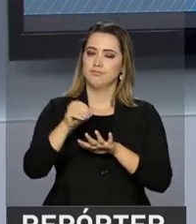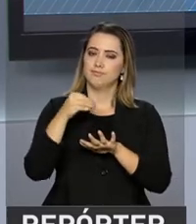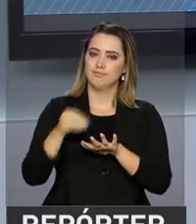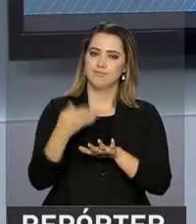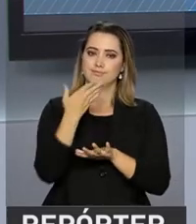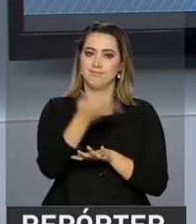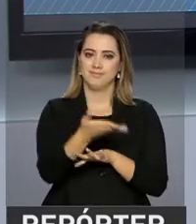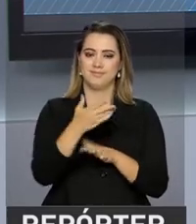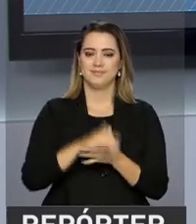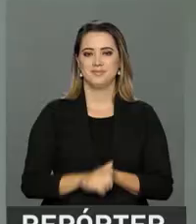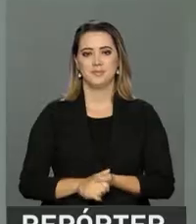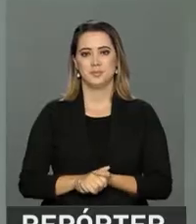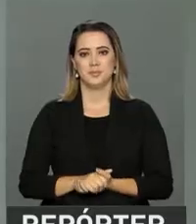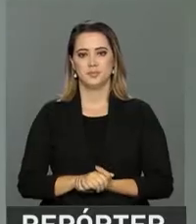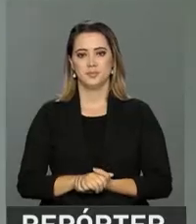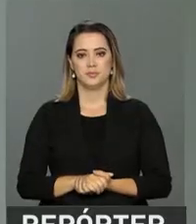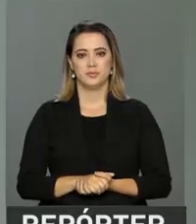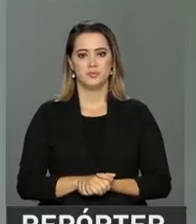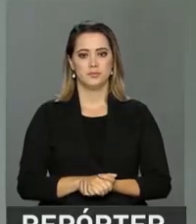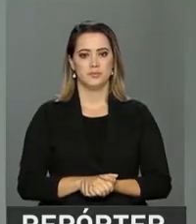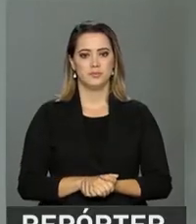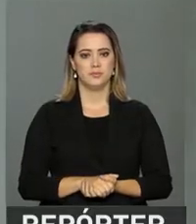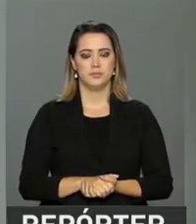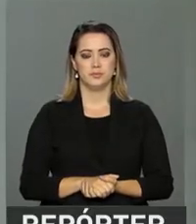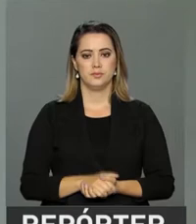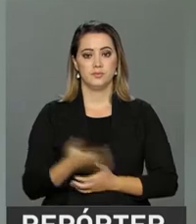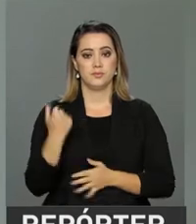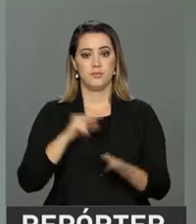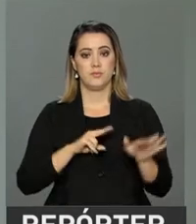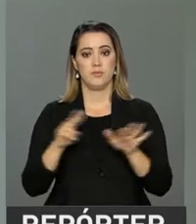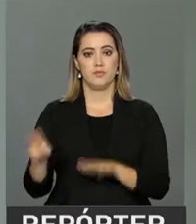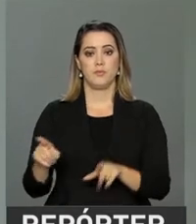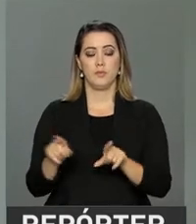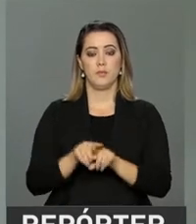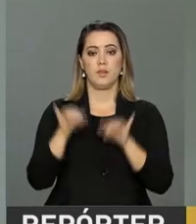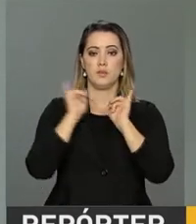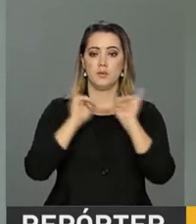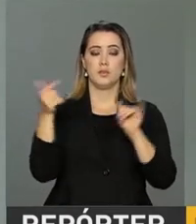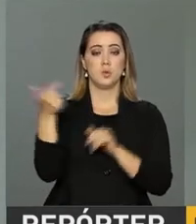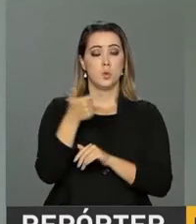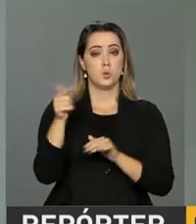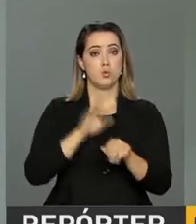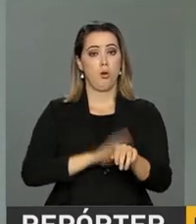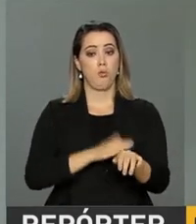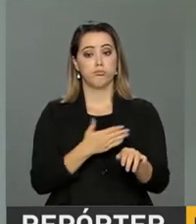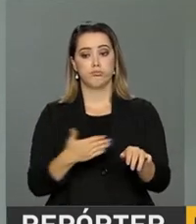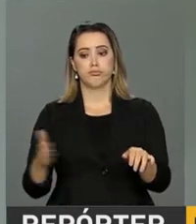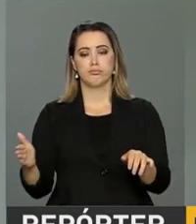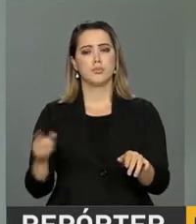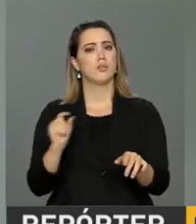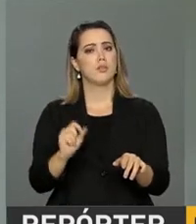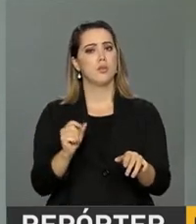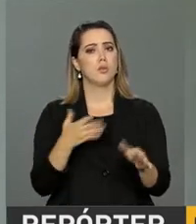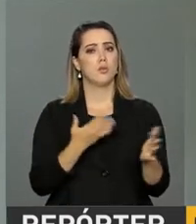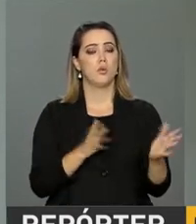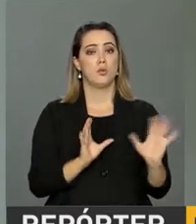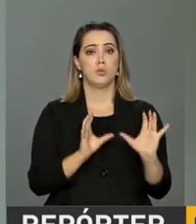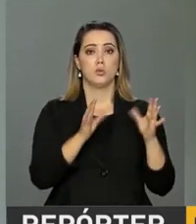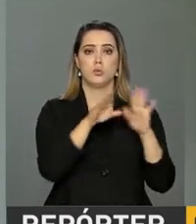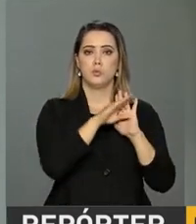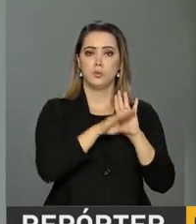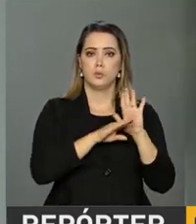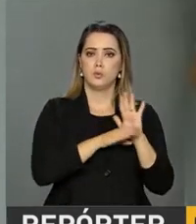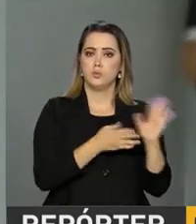tem mais informações na semana passada foi lançada segunda etapa do programa estação juventude com o nome